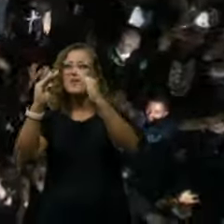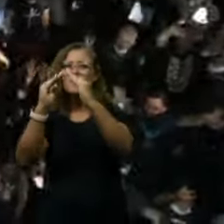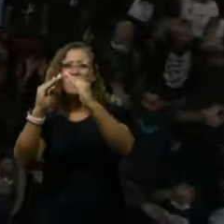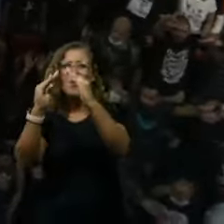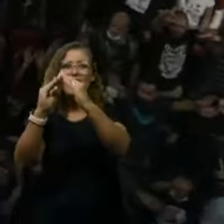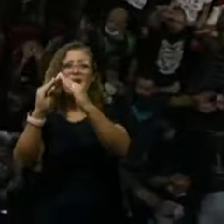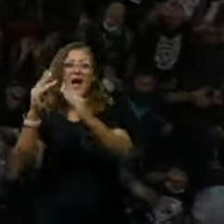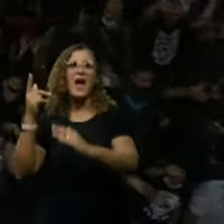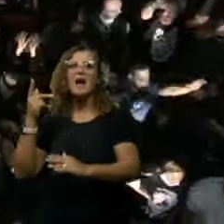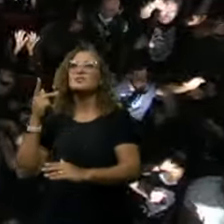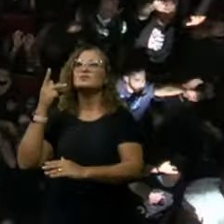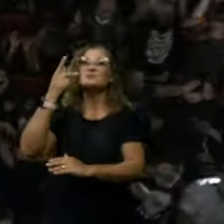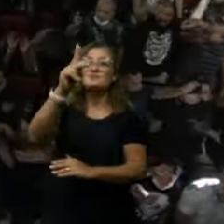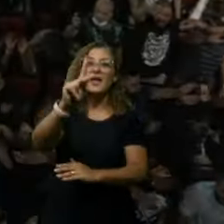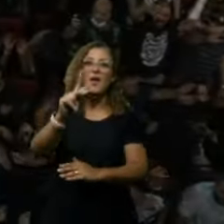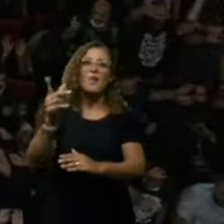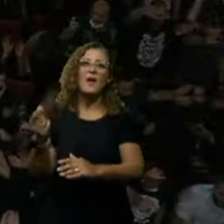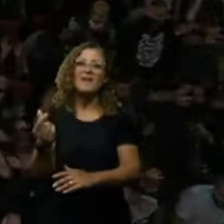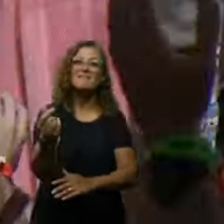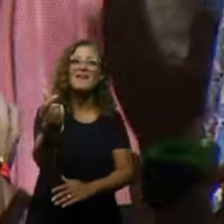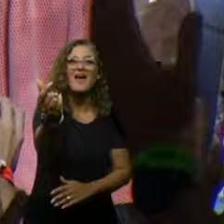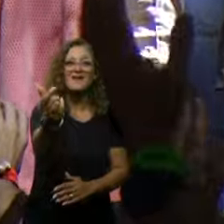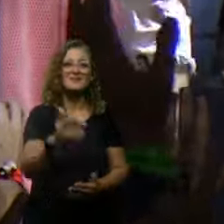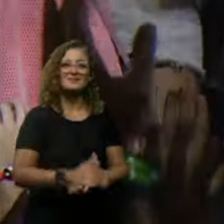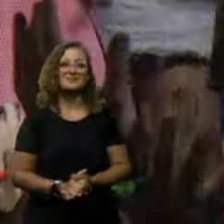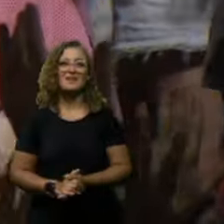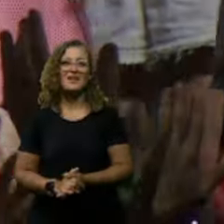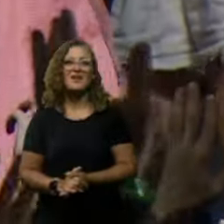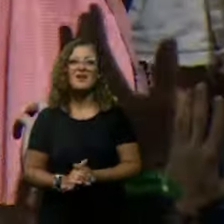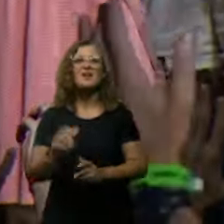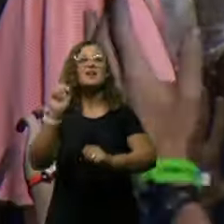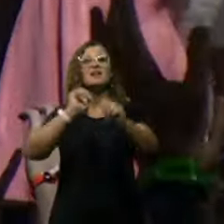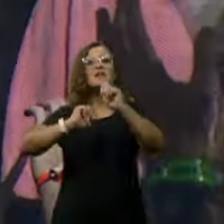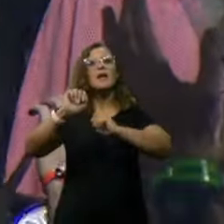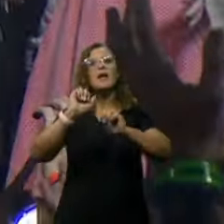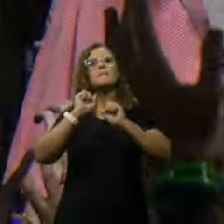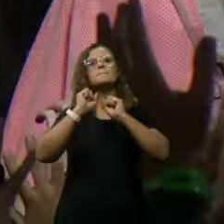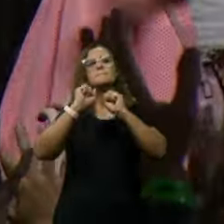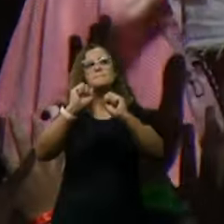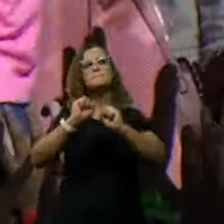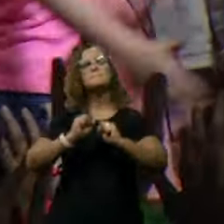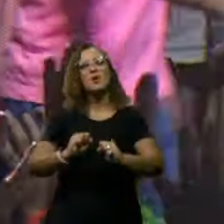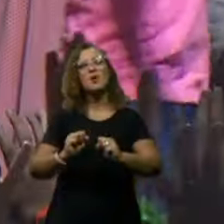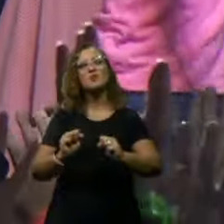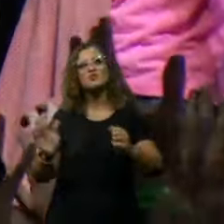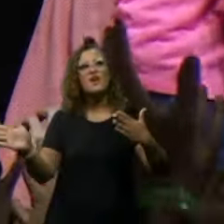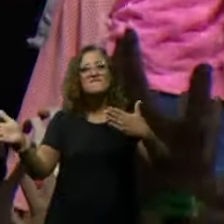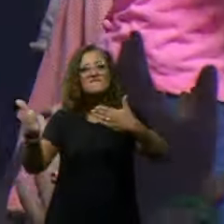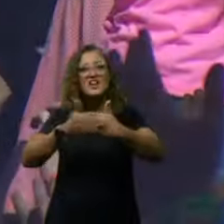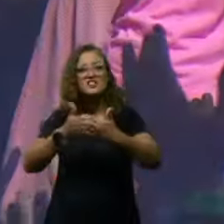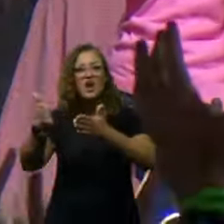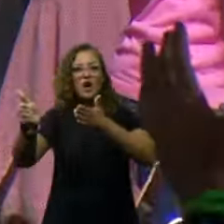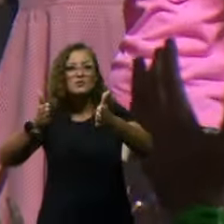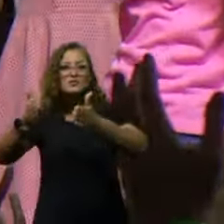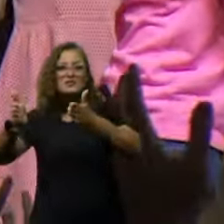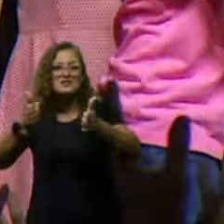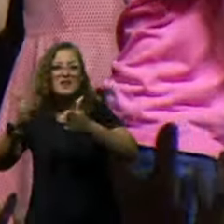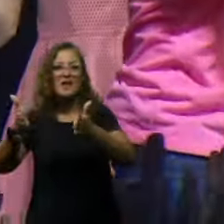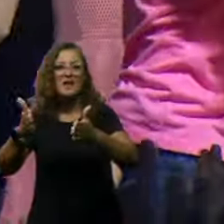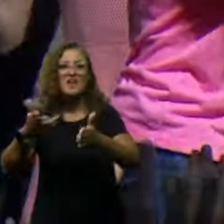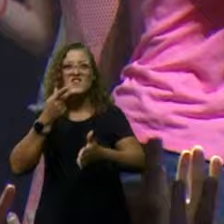ora nesta noite quem pode fechar o ciclo realidade dizer espera Jesus